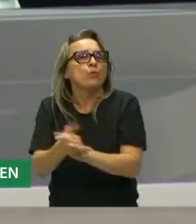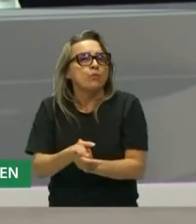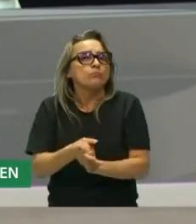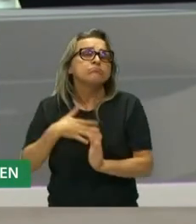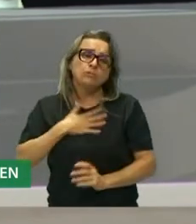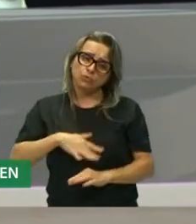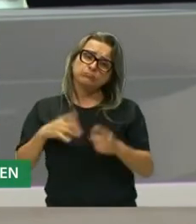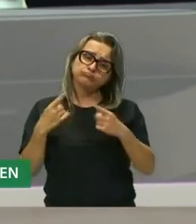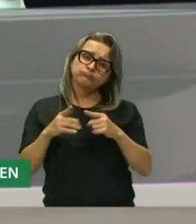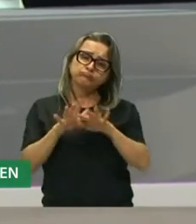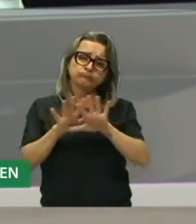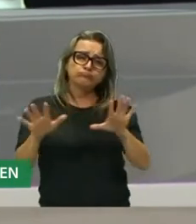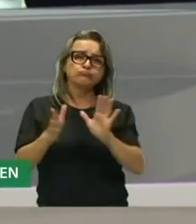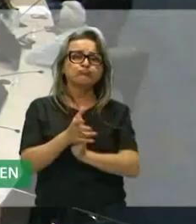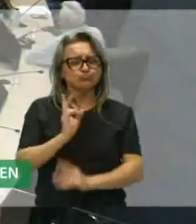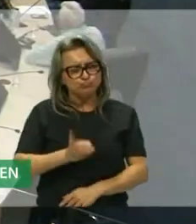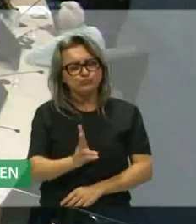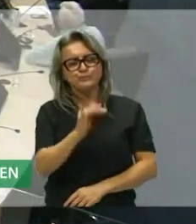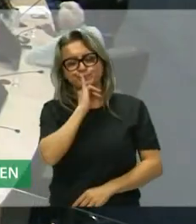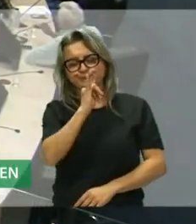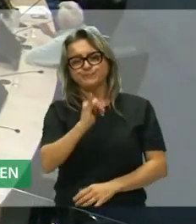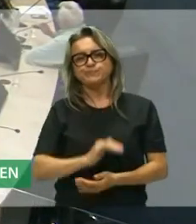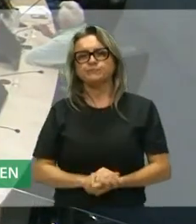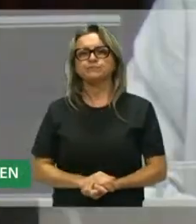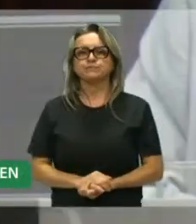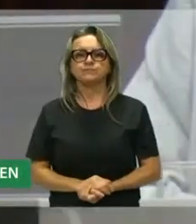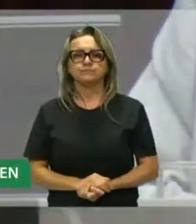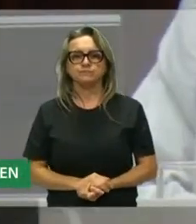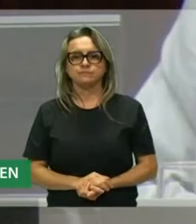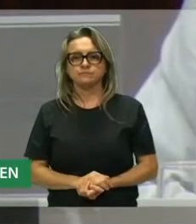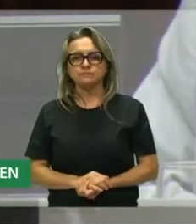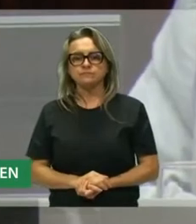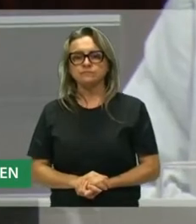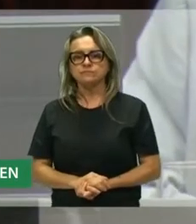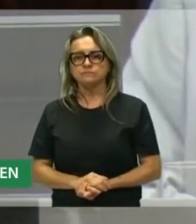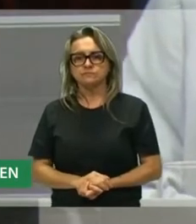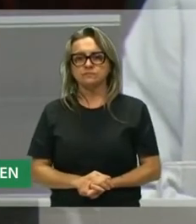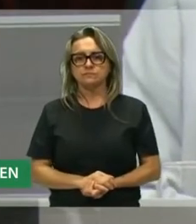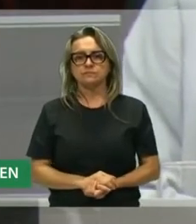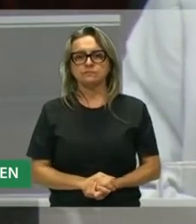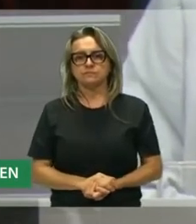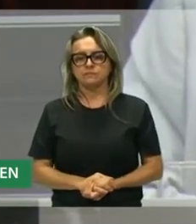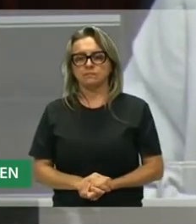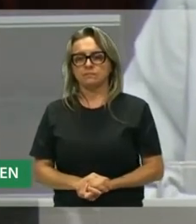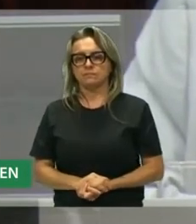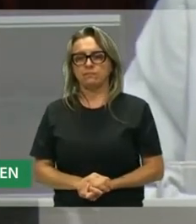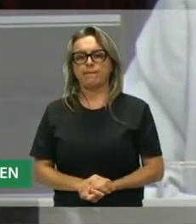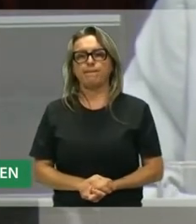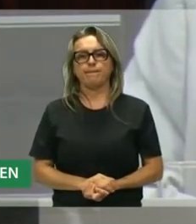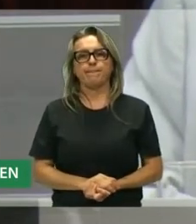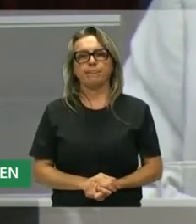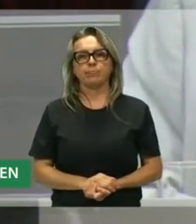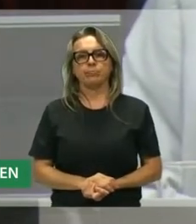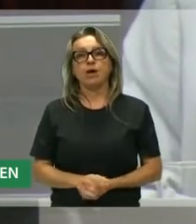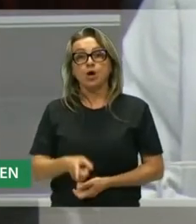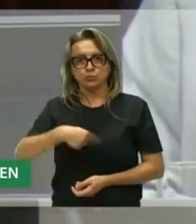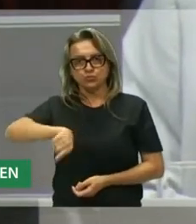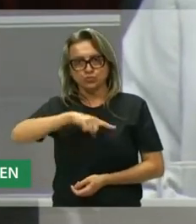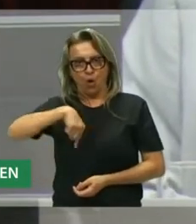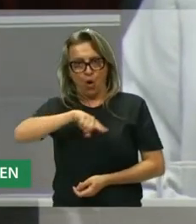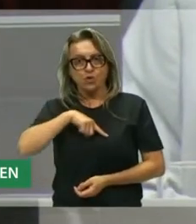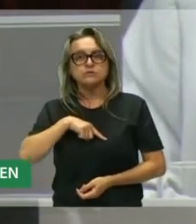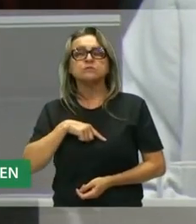nossa fala. Muito obrigado. Senhor Paulo, nós em fiscalização, inclusive respondendo